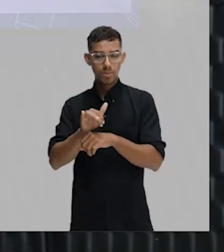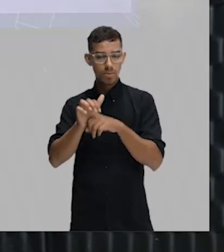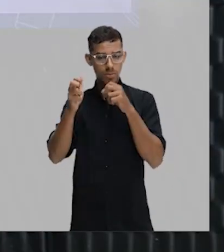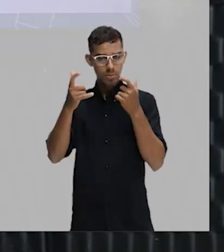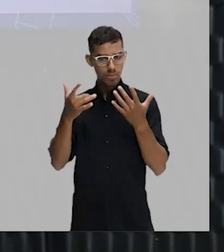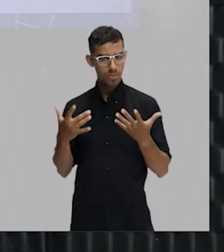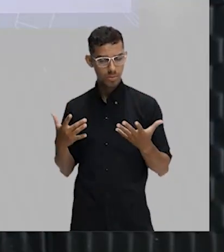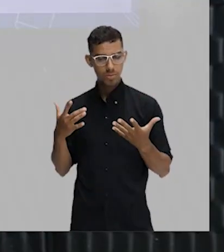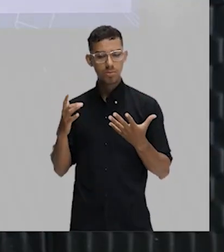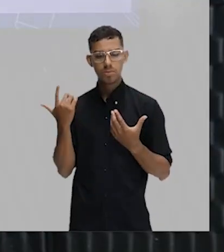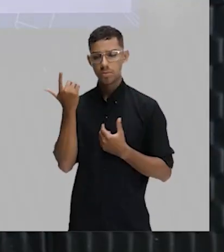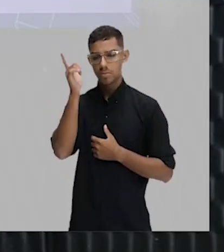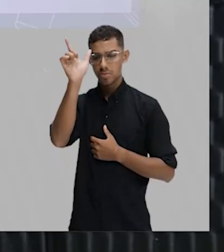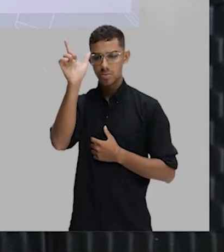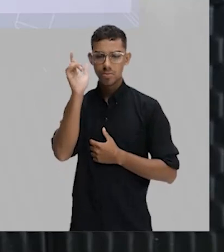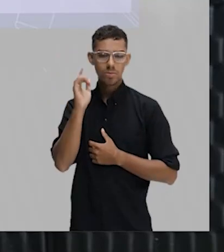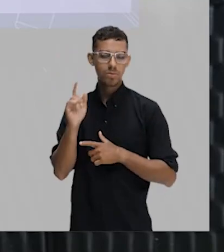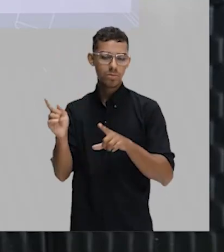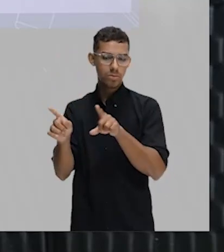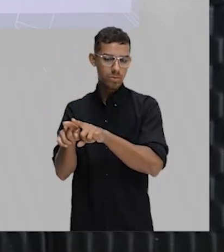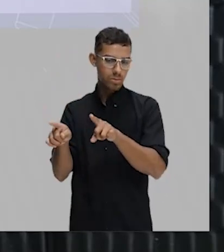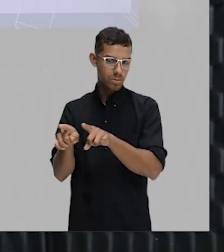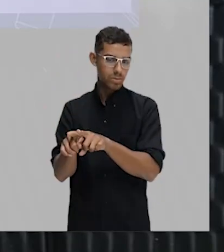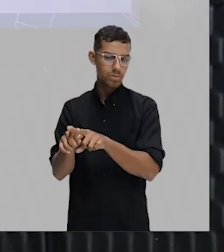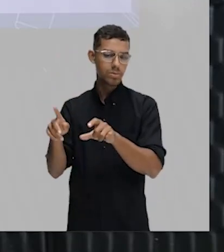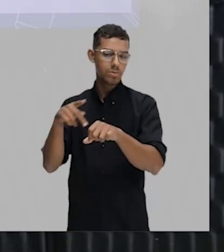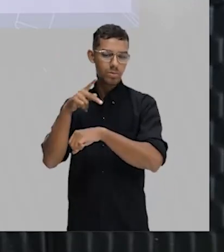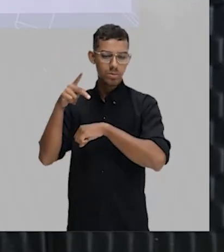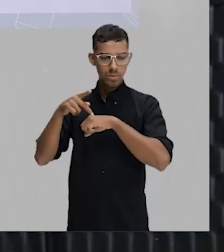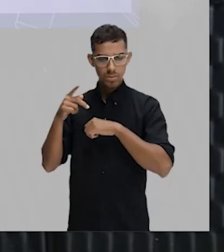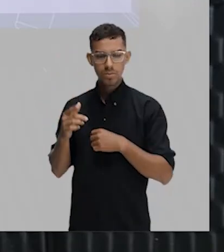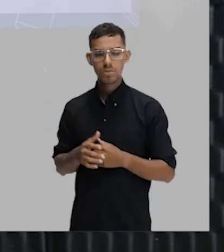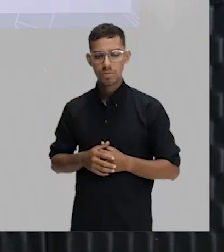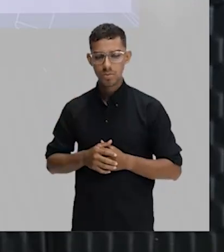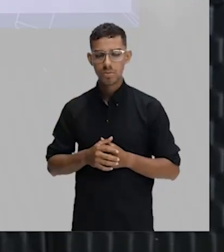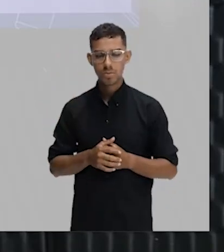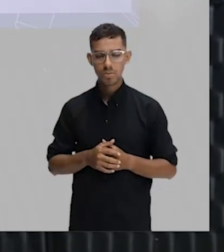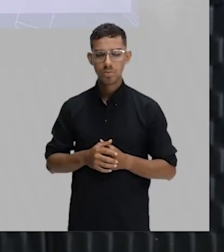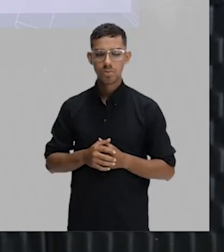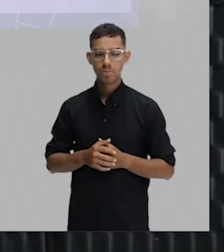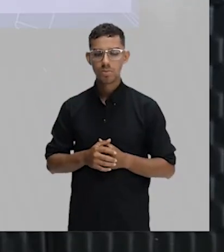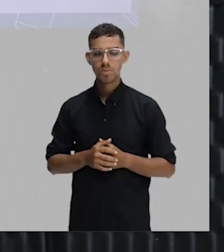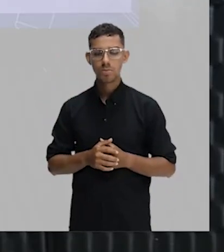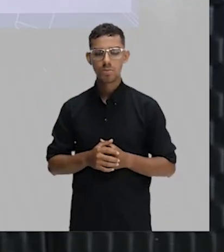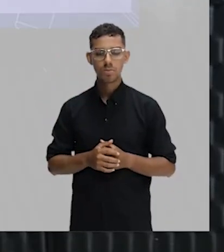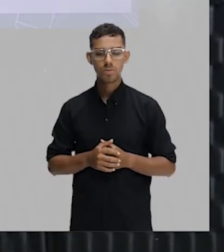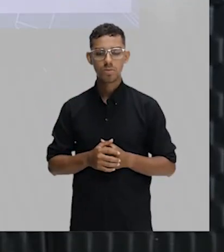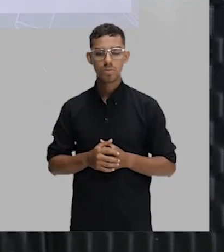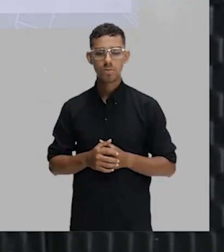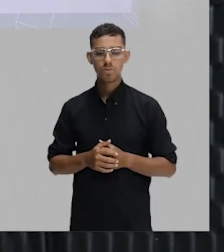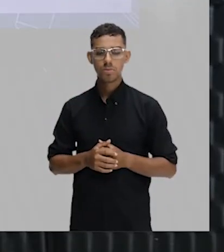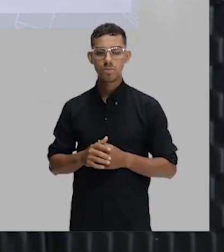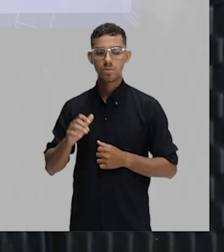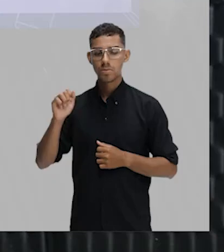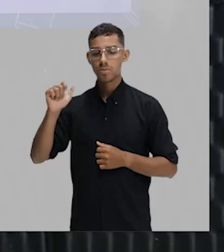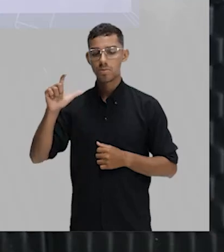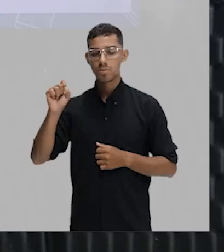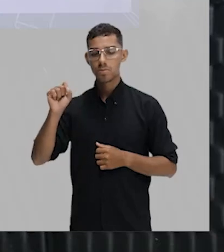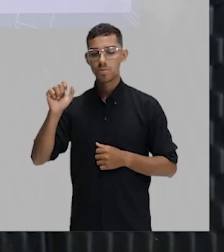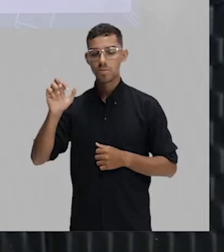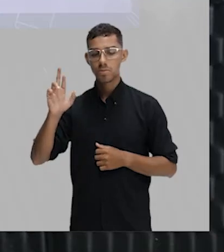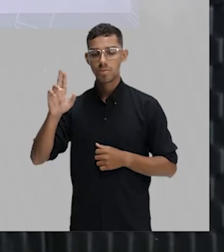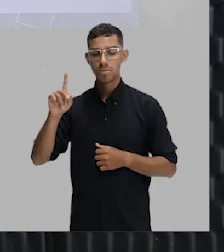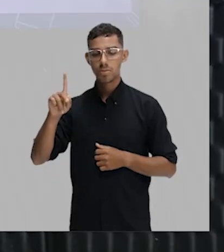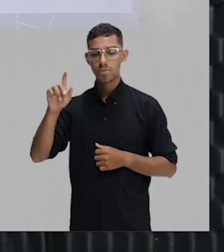vou fazer referência é o Louvre, Museu do Louvre em Paris. Vou atiçar a curiosidade de vocês antes de falar do Archekal Avenue,